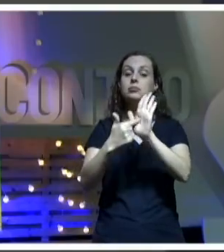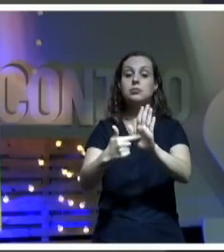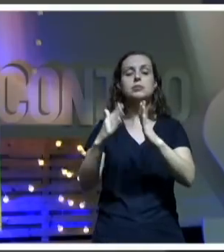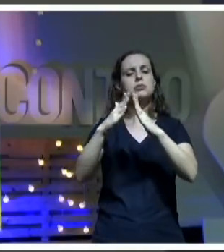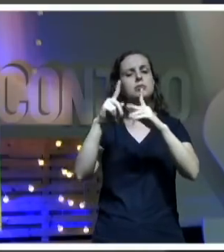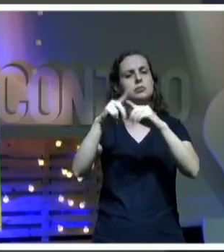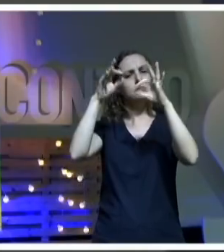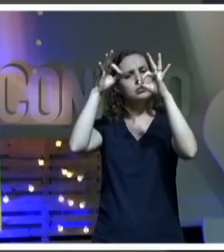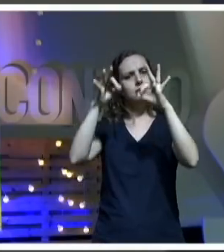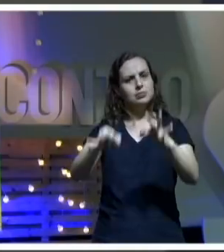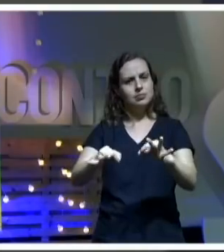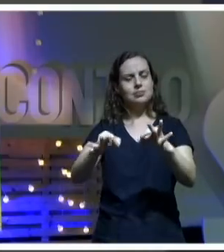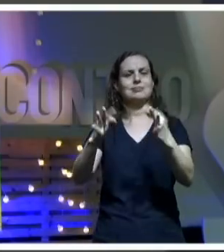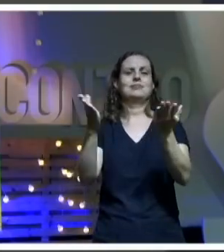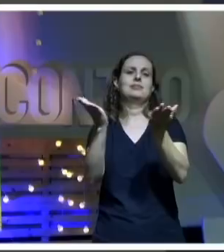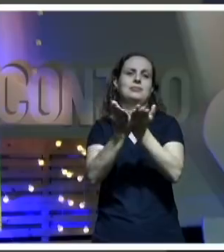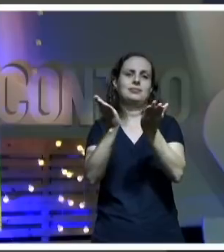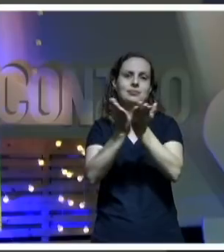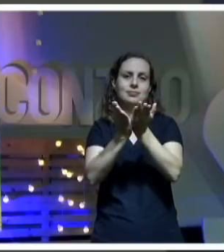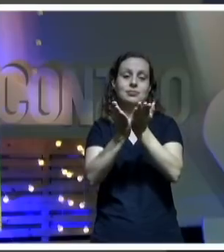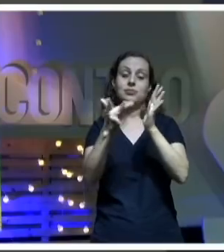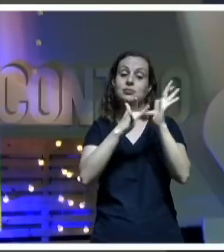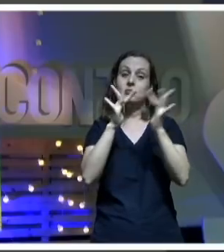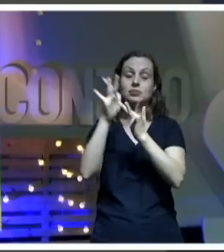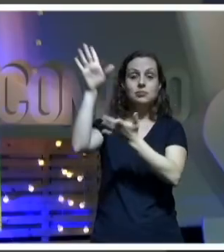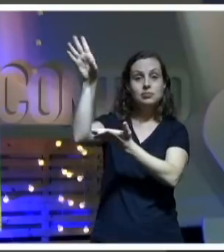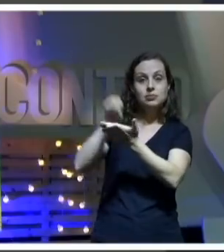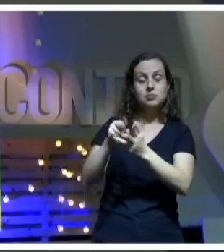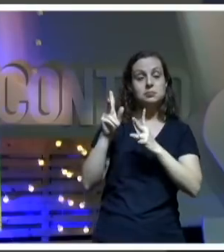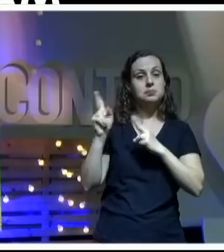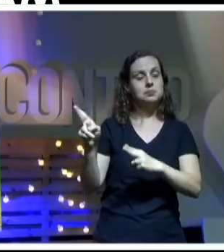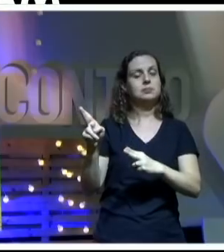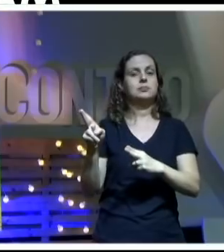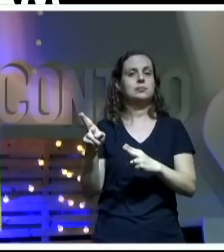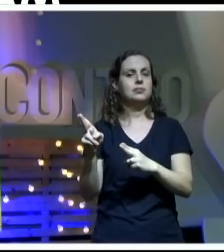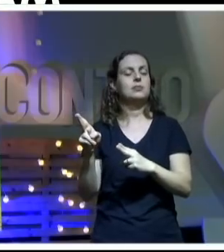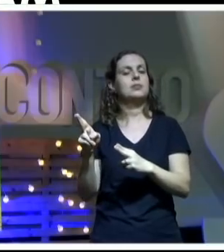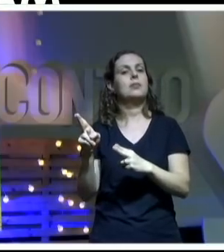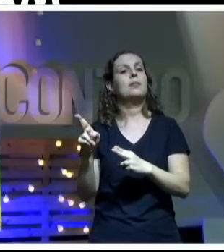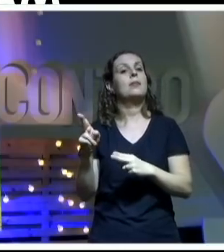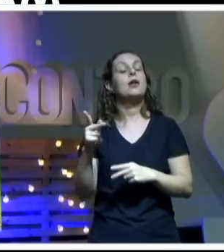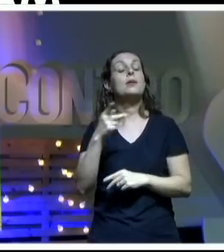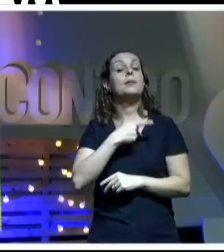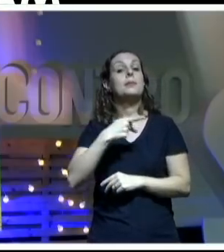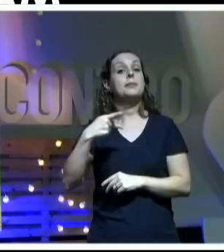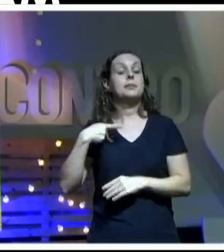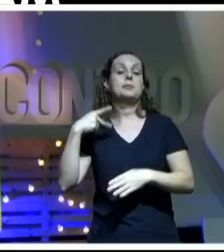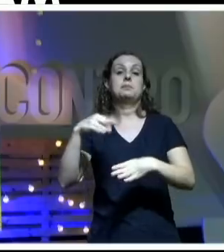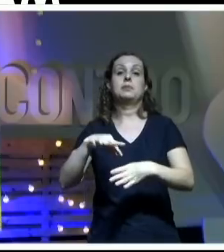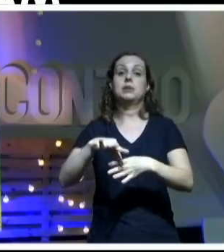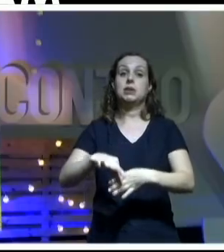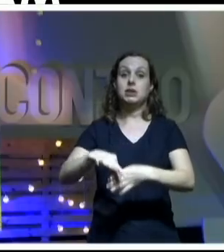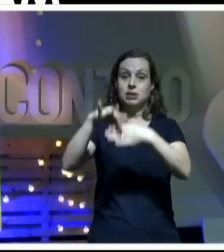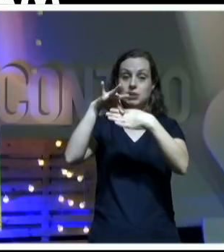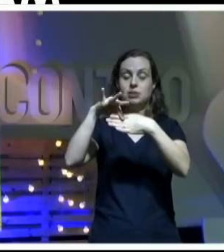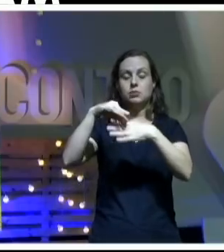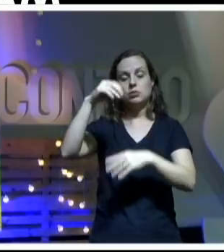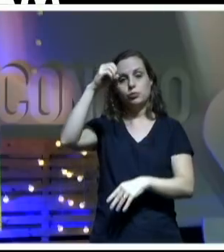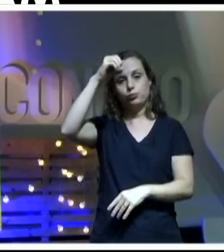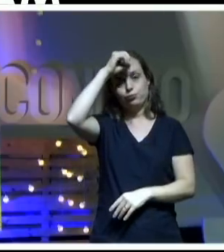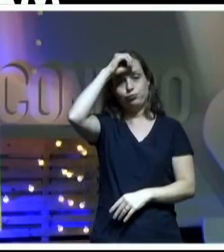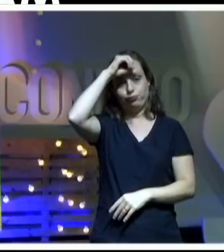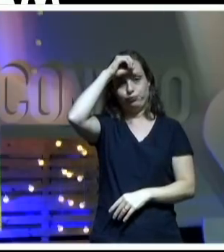administração da nova aliança em cristo os pastores e líderes foram ingênuos